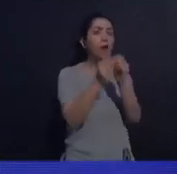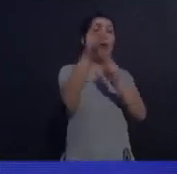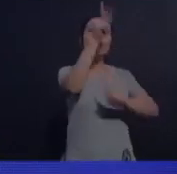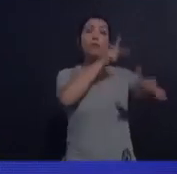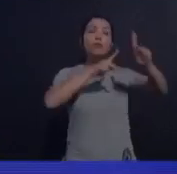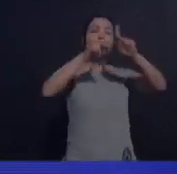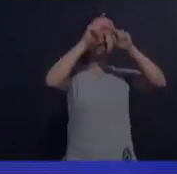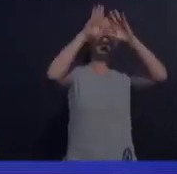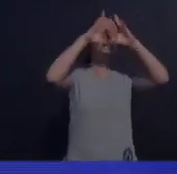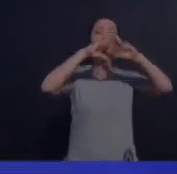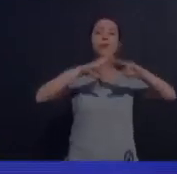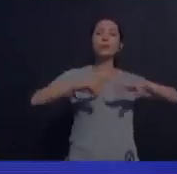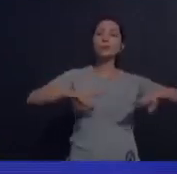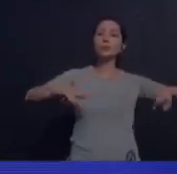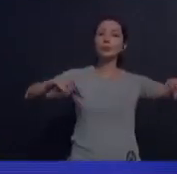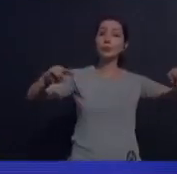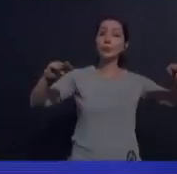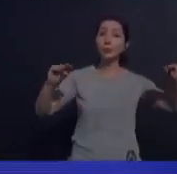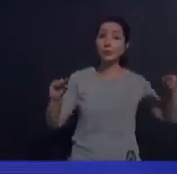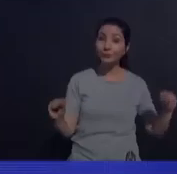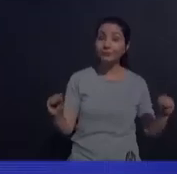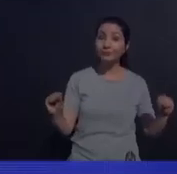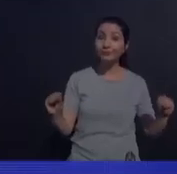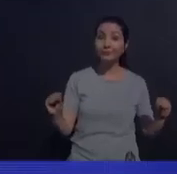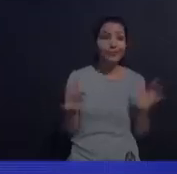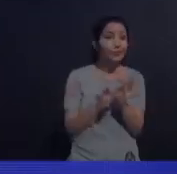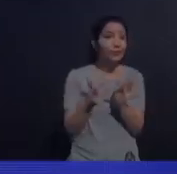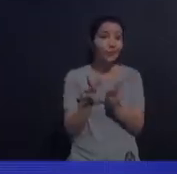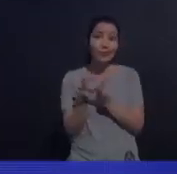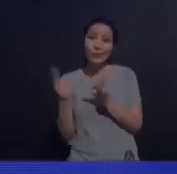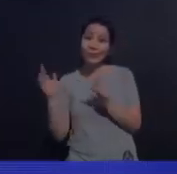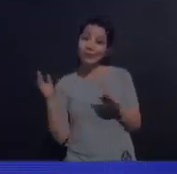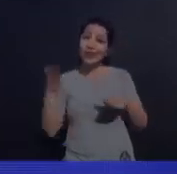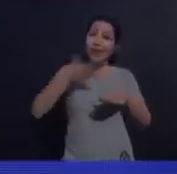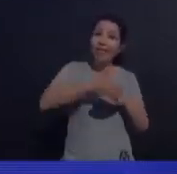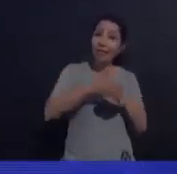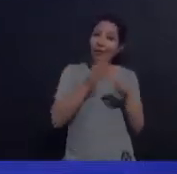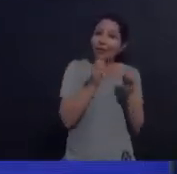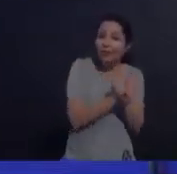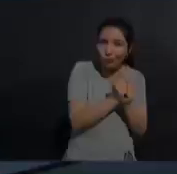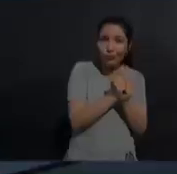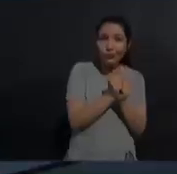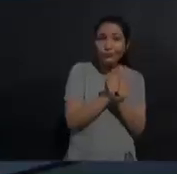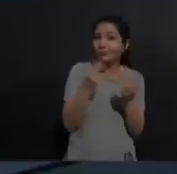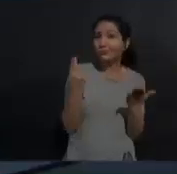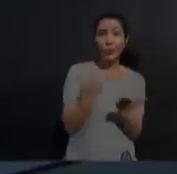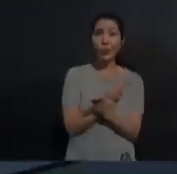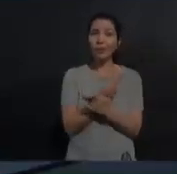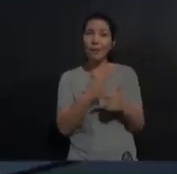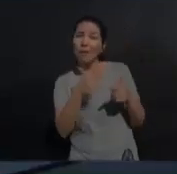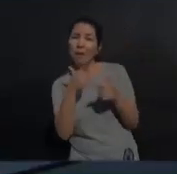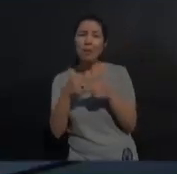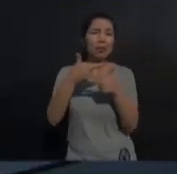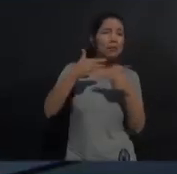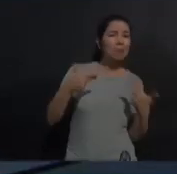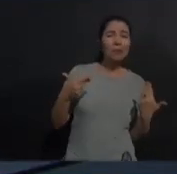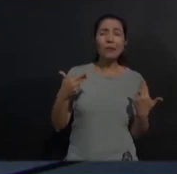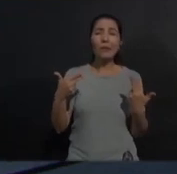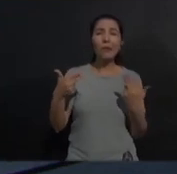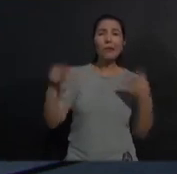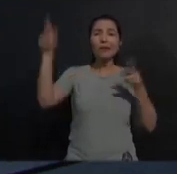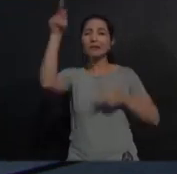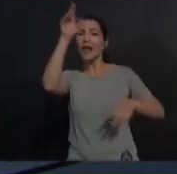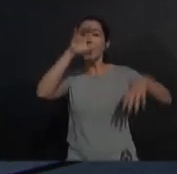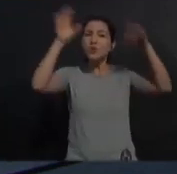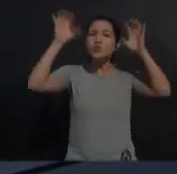se acalma a gente quando jesus entra na vida da gente a tempestade se a calma porque